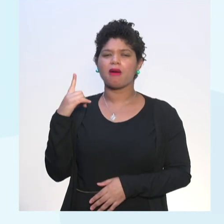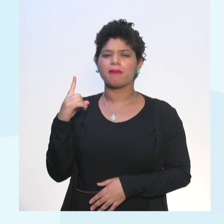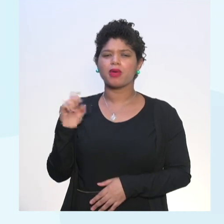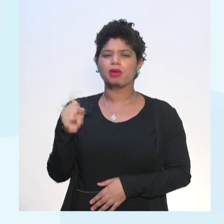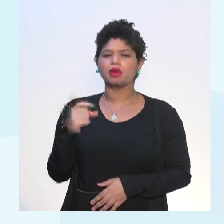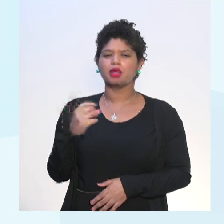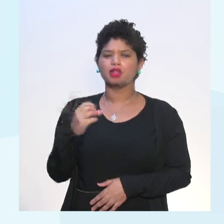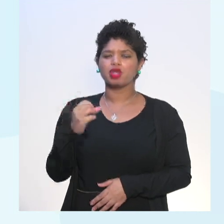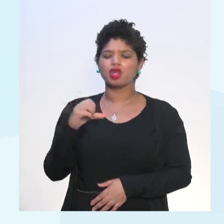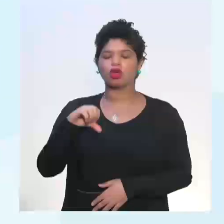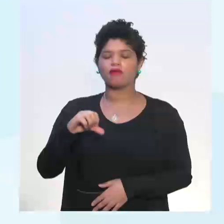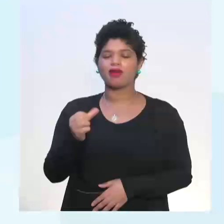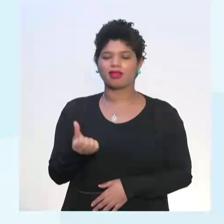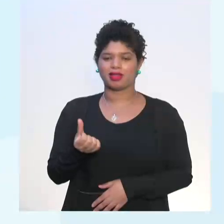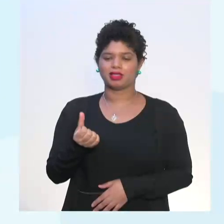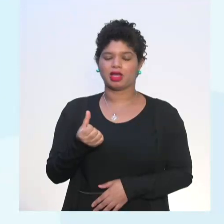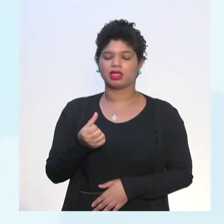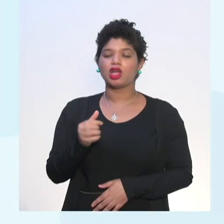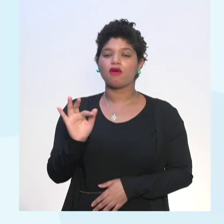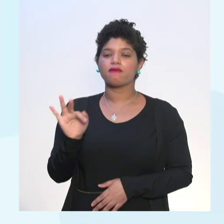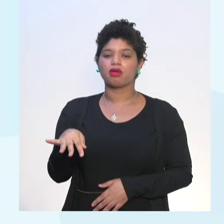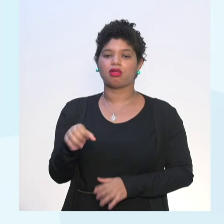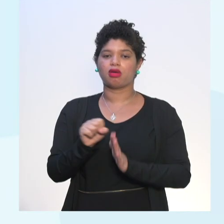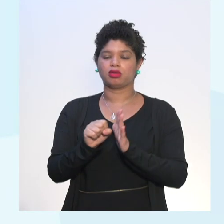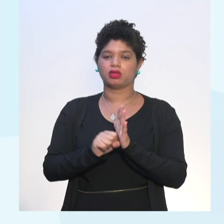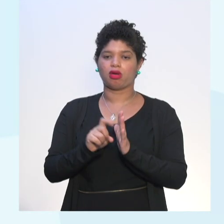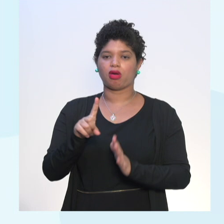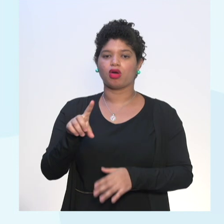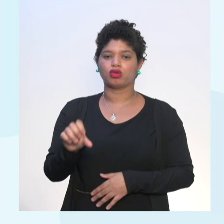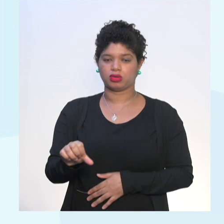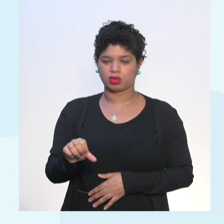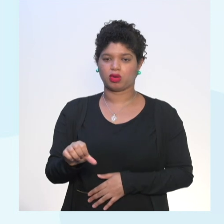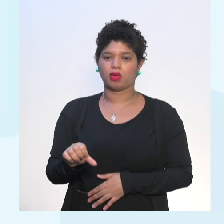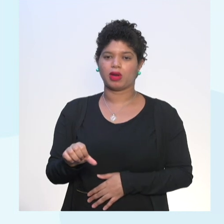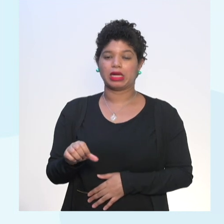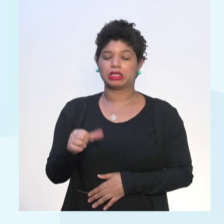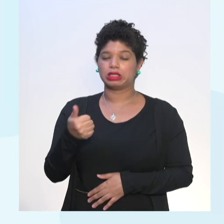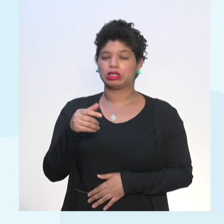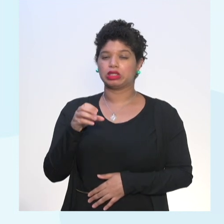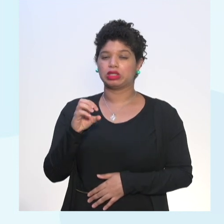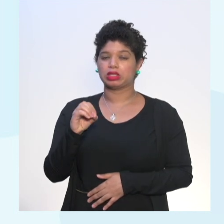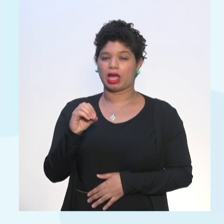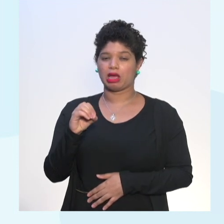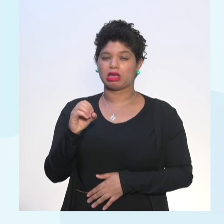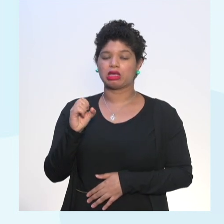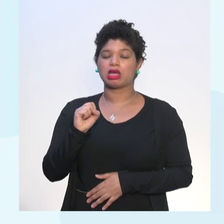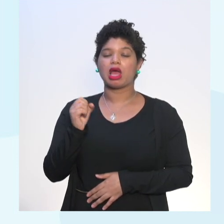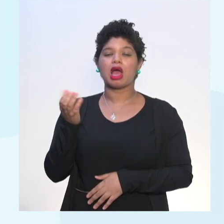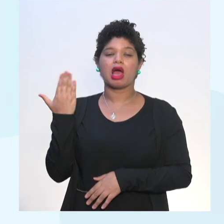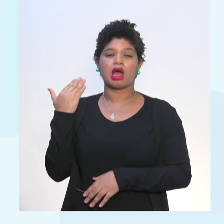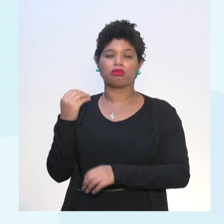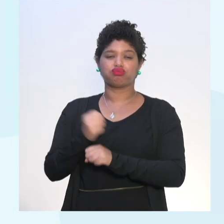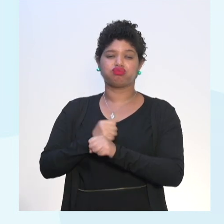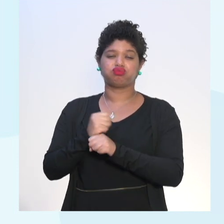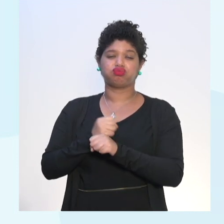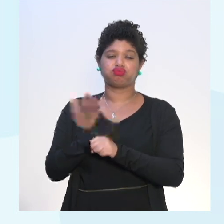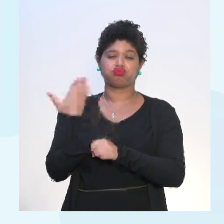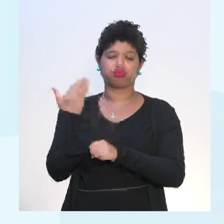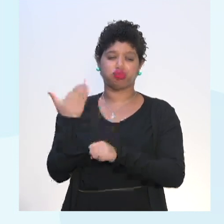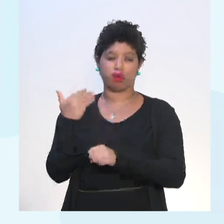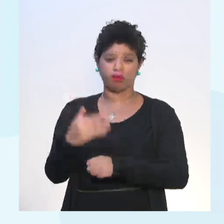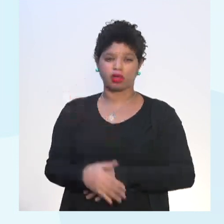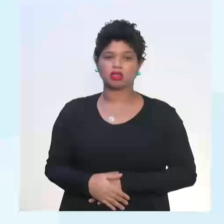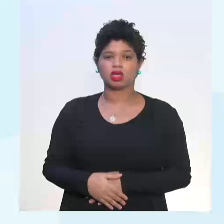1896. Então, lá no finalzinho do século XIX, né? Há mais de 100 anos atrás, então, o Gérôme